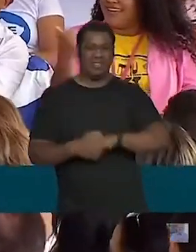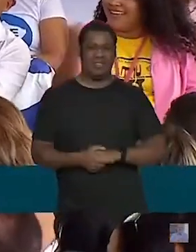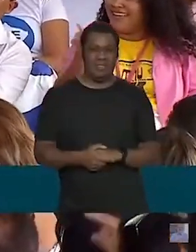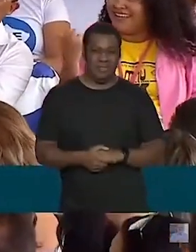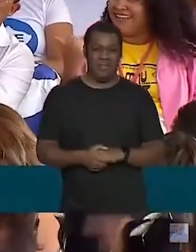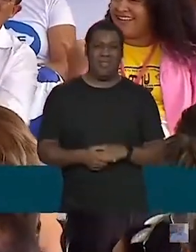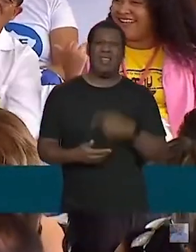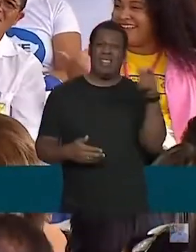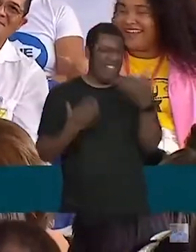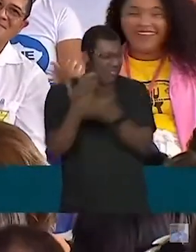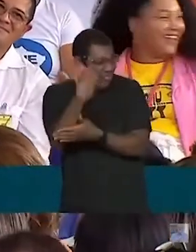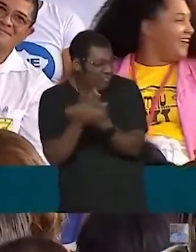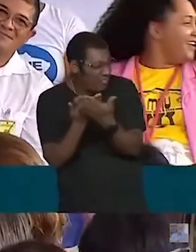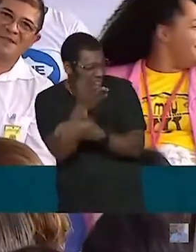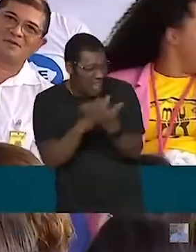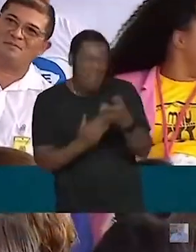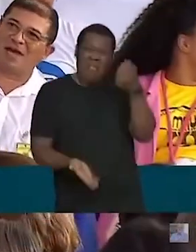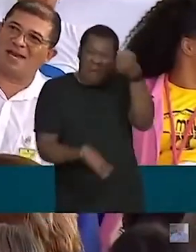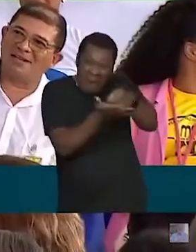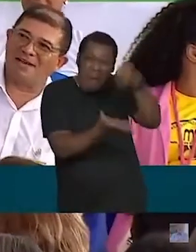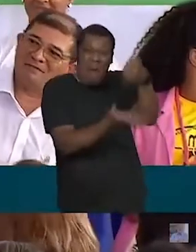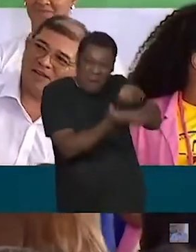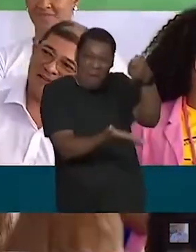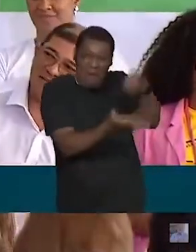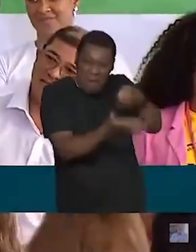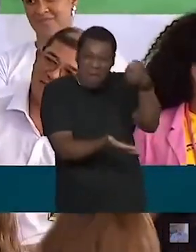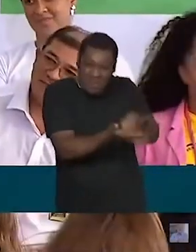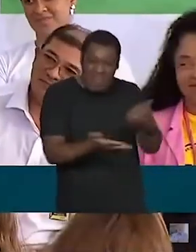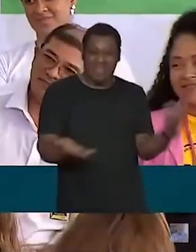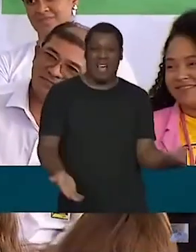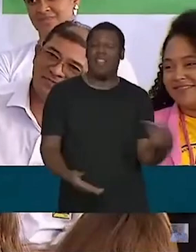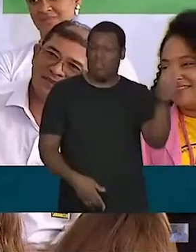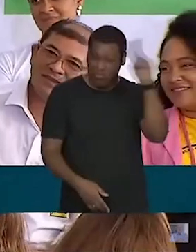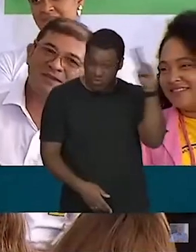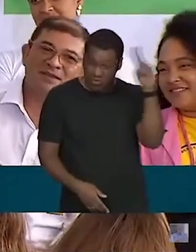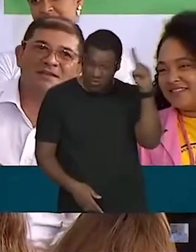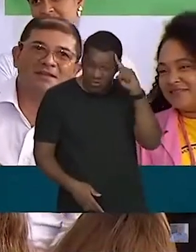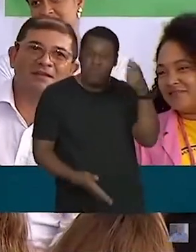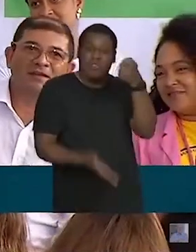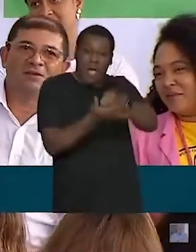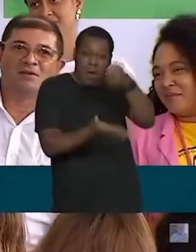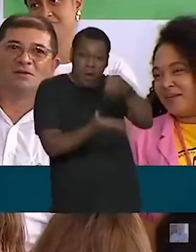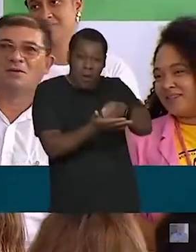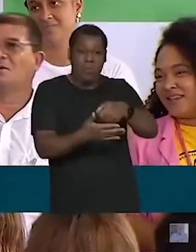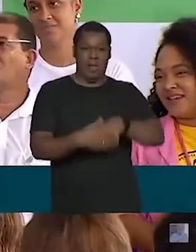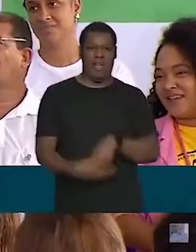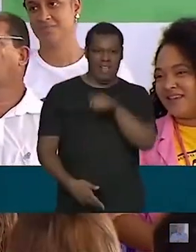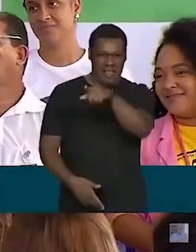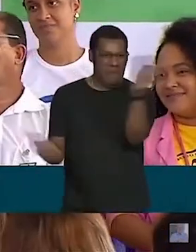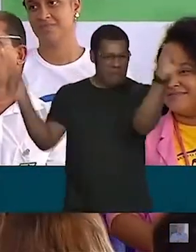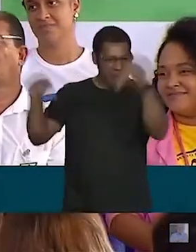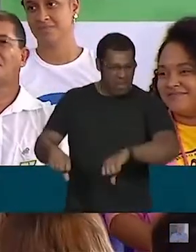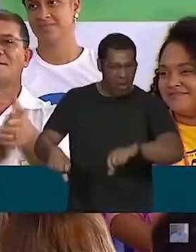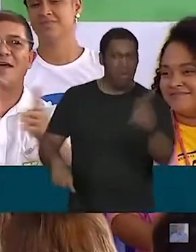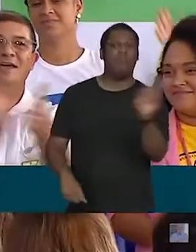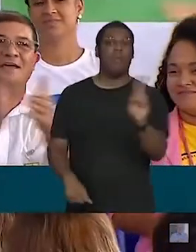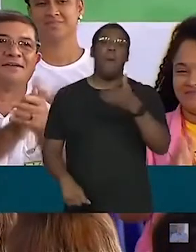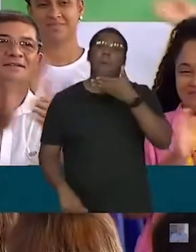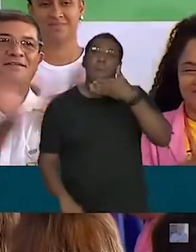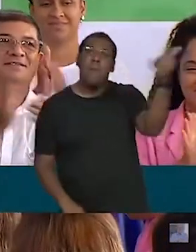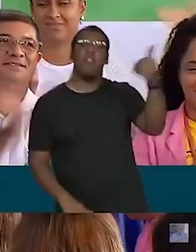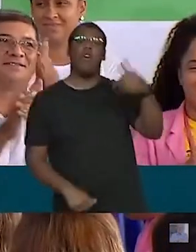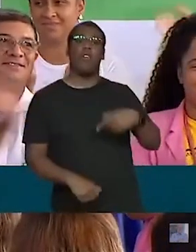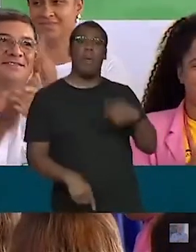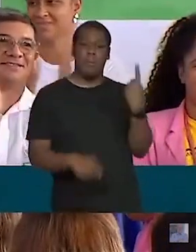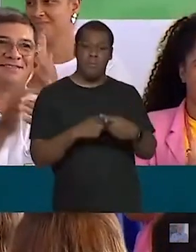mais te enche, aquele que mais cobra, aquele que te chateia todo dia, esse não é o pior, esse é o melhor,